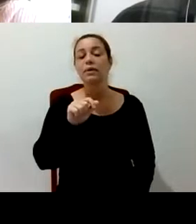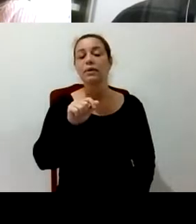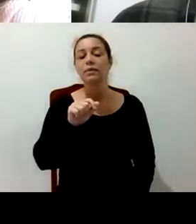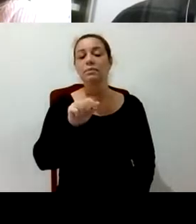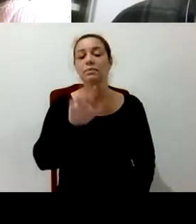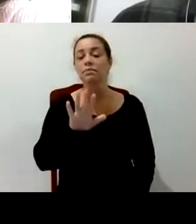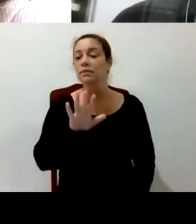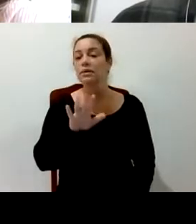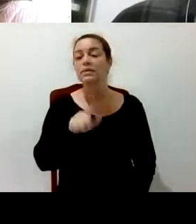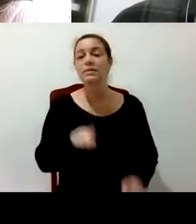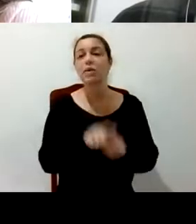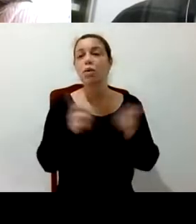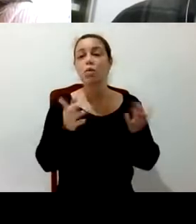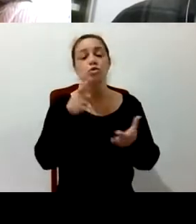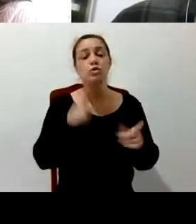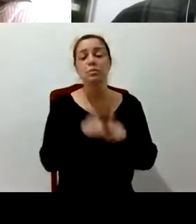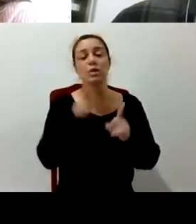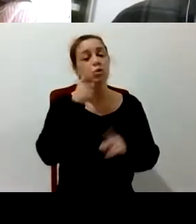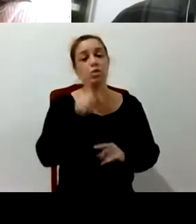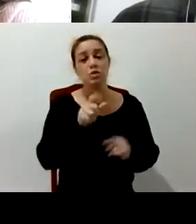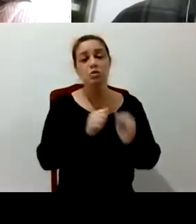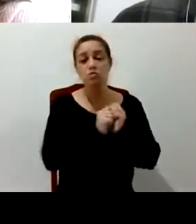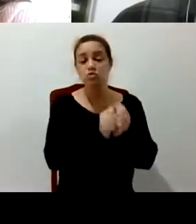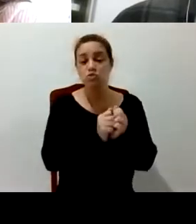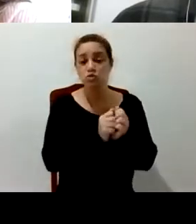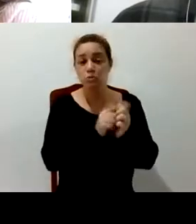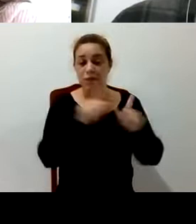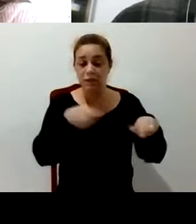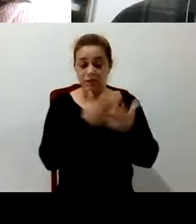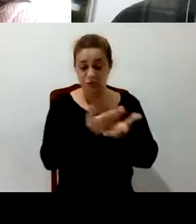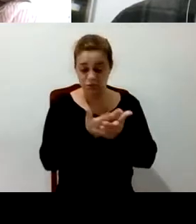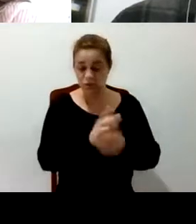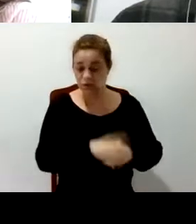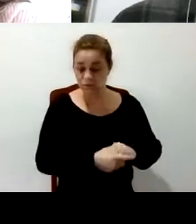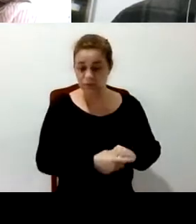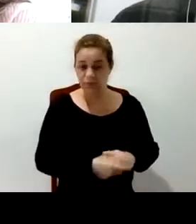ela não podia ficar aqui porque ela está dando aula. Ela também não me respondeu.